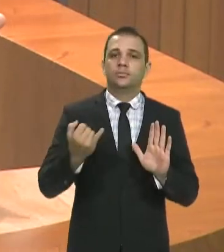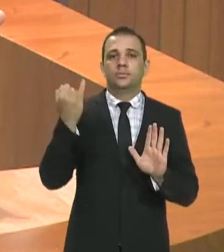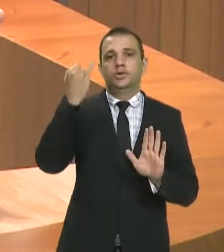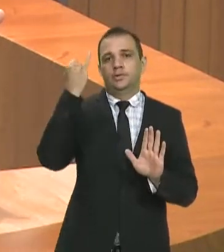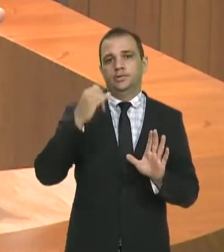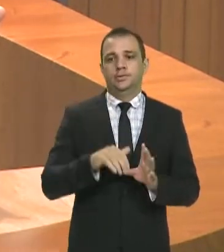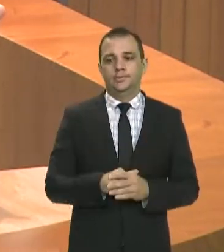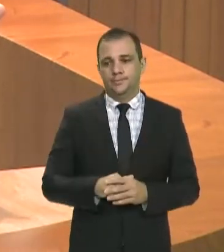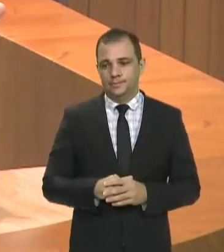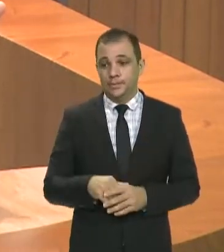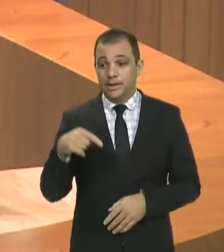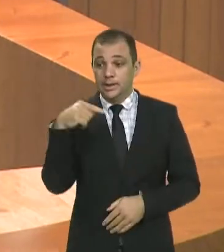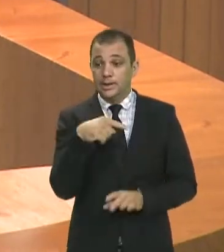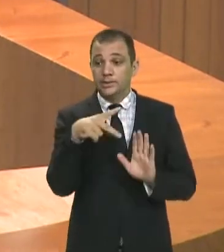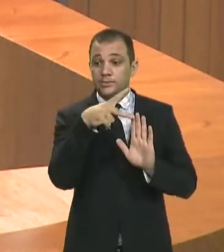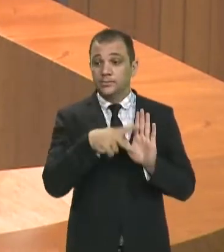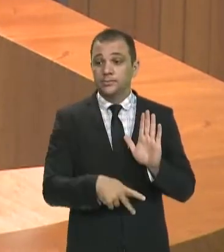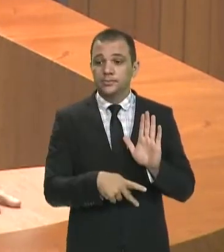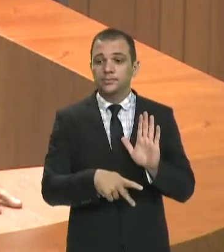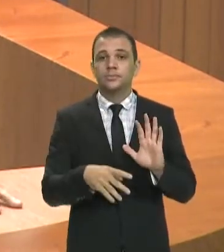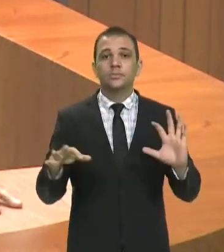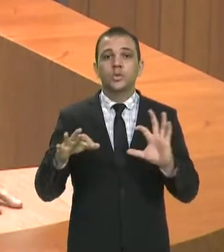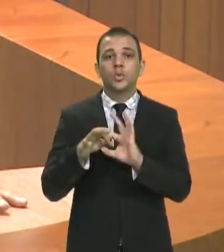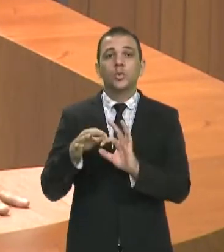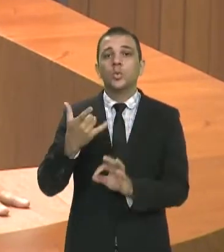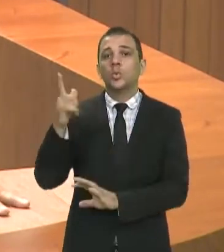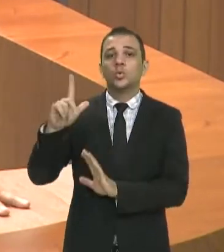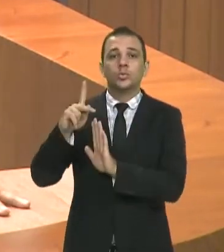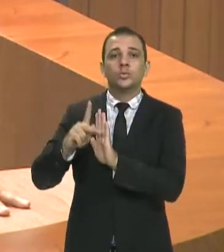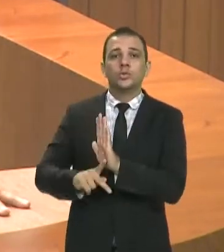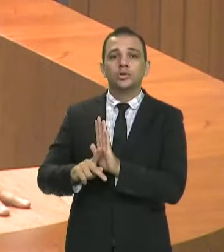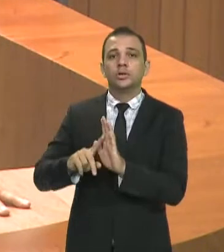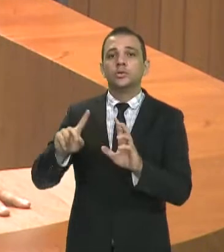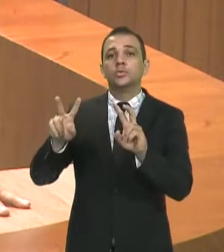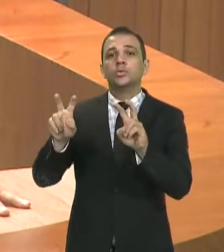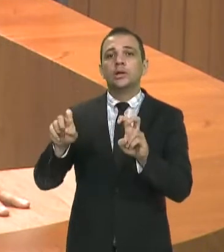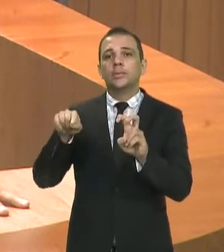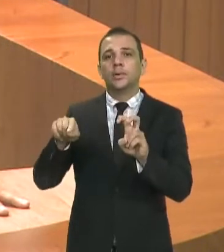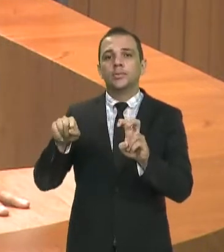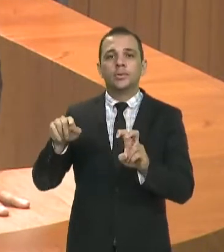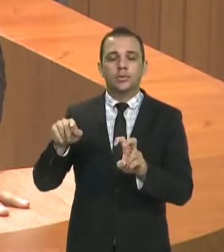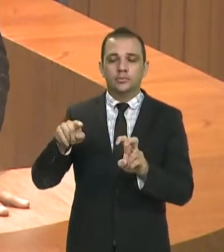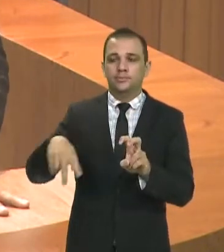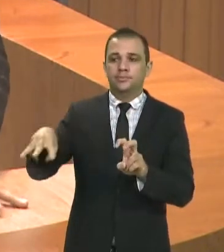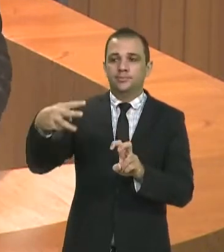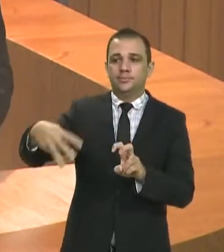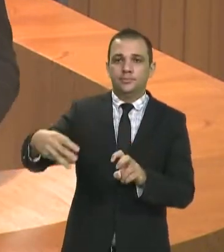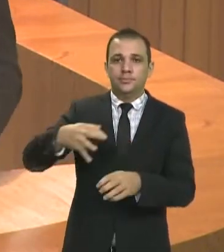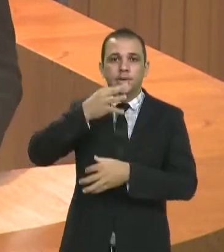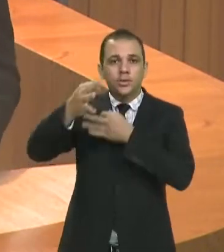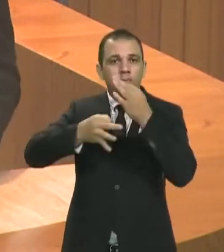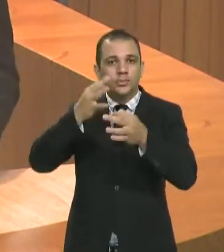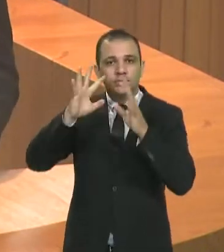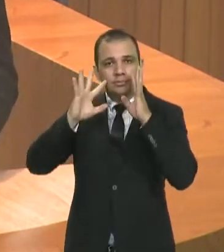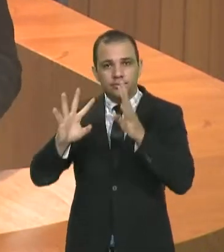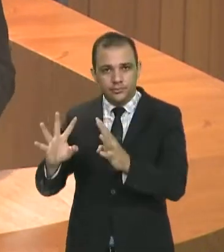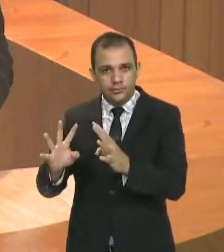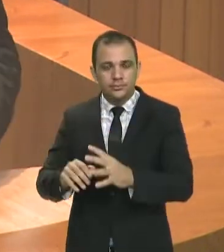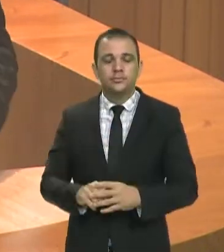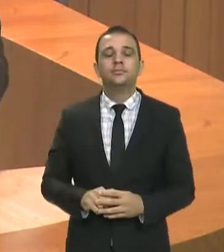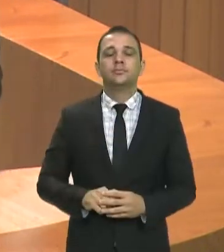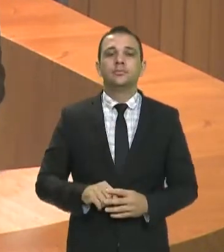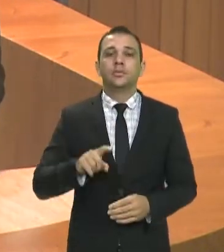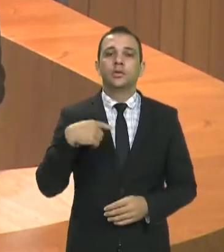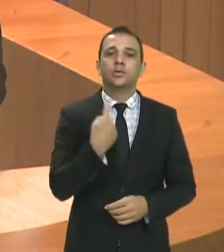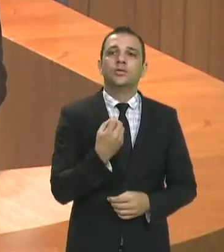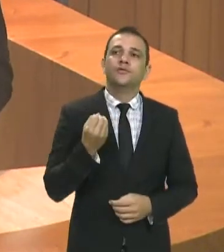captado com outro projeto nosso, que é o projeto Ouvindo o Maranhão. Então, por meio desse projeto, nós percorremos o